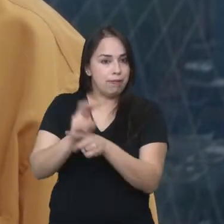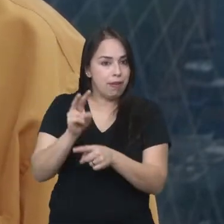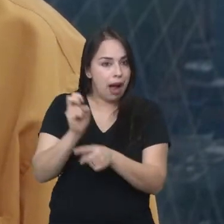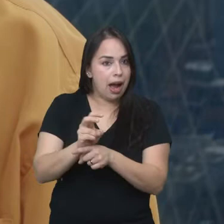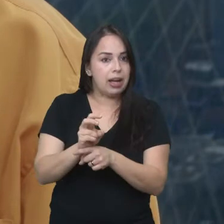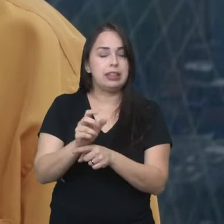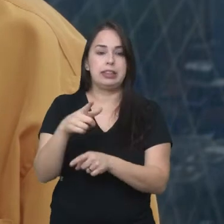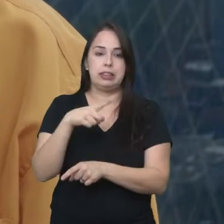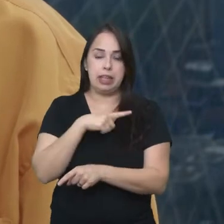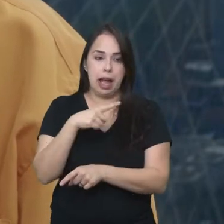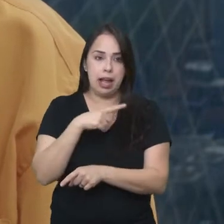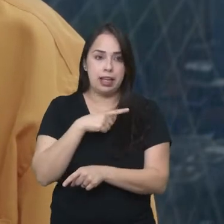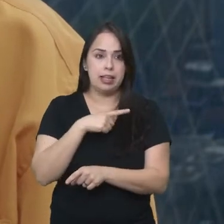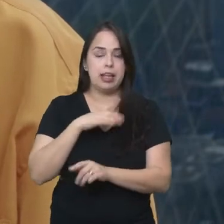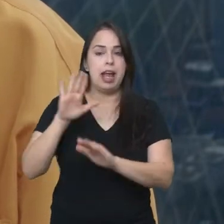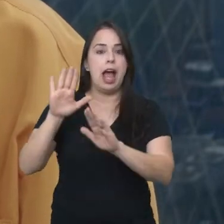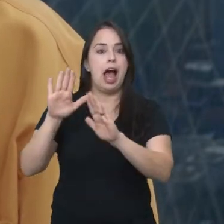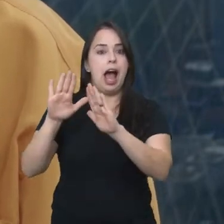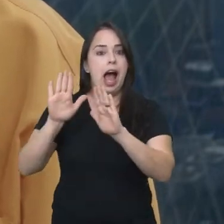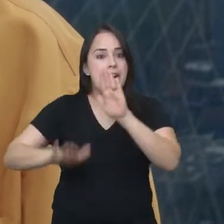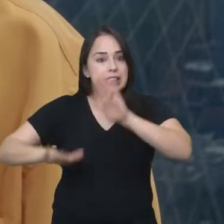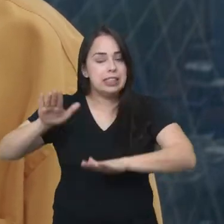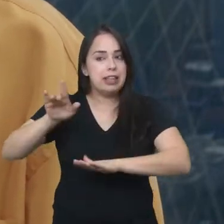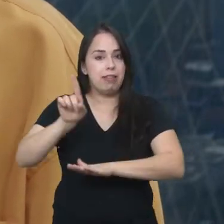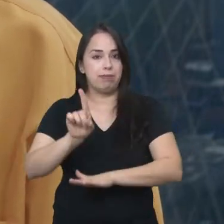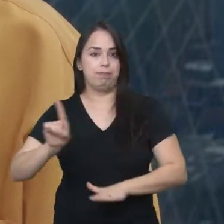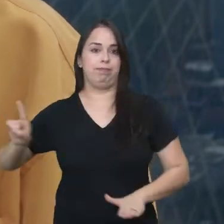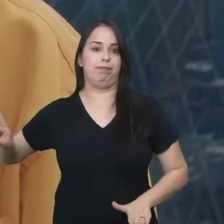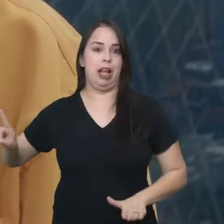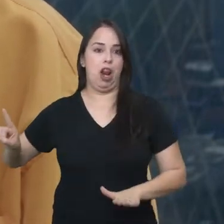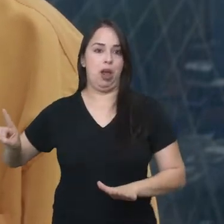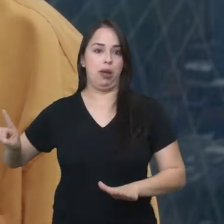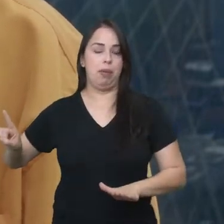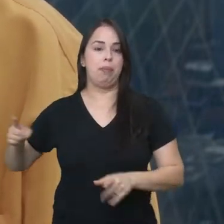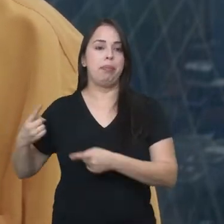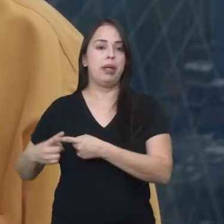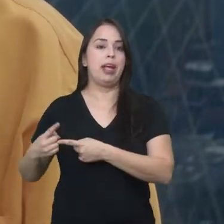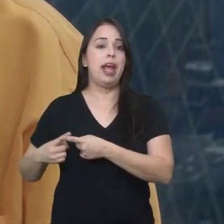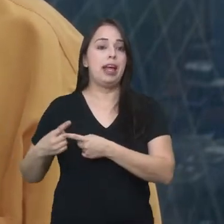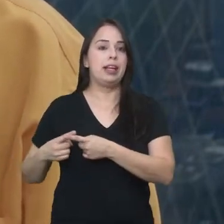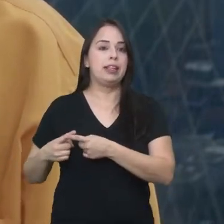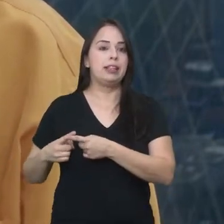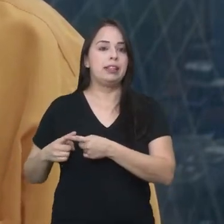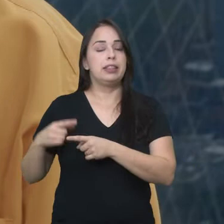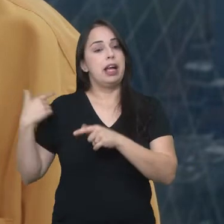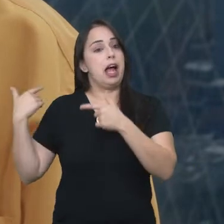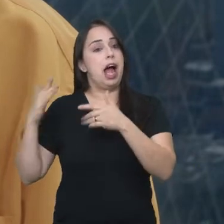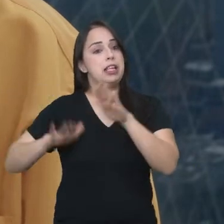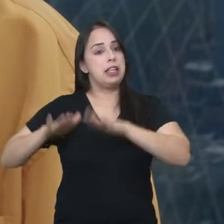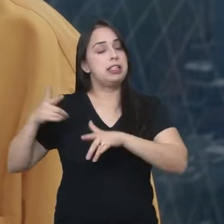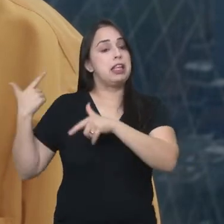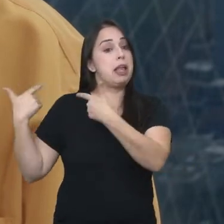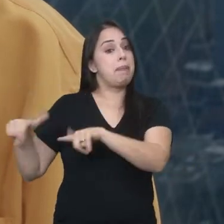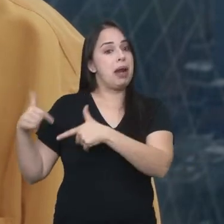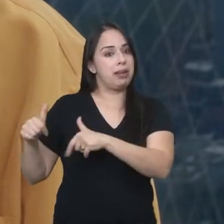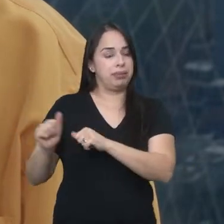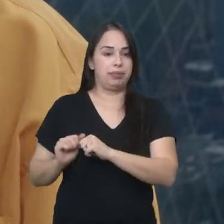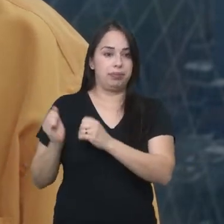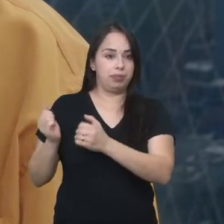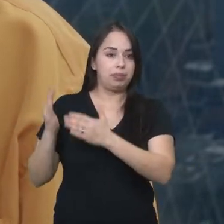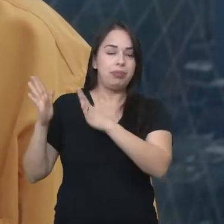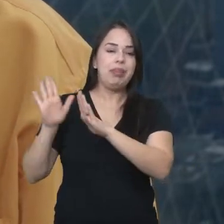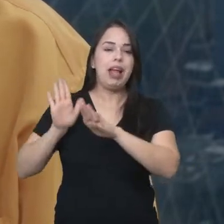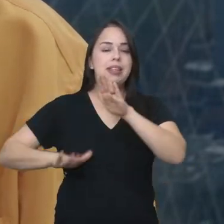situações de adolescentes fora da escola porque estão às vezes exercendo uma condição de trabalho, né? Às vezes precisa